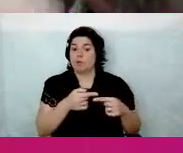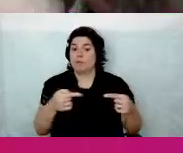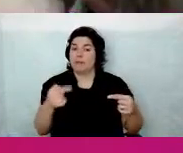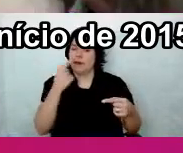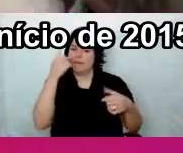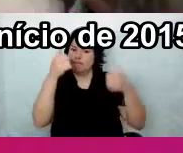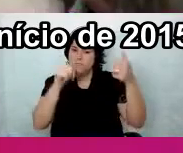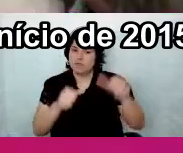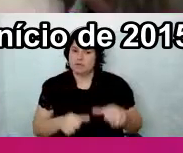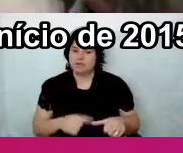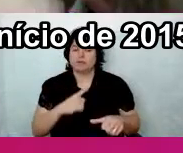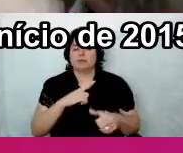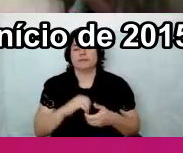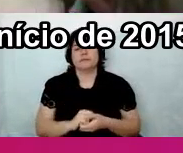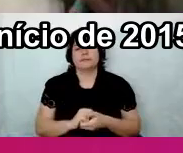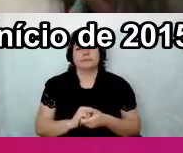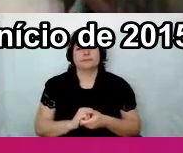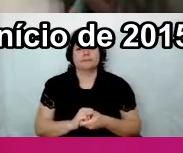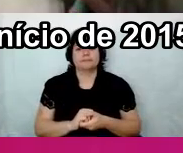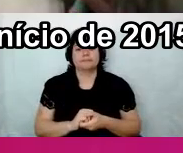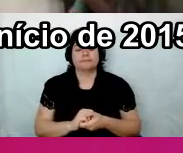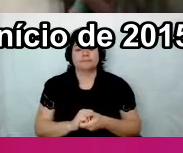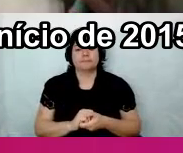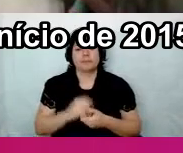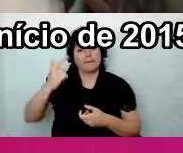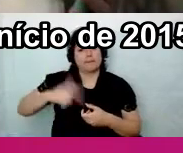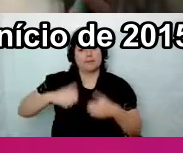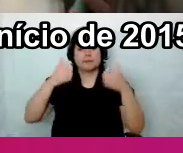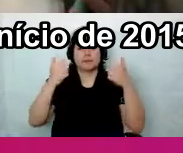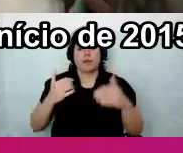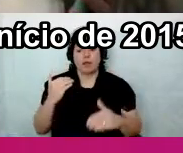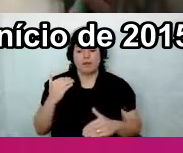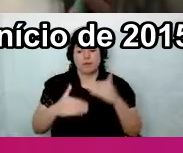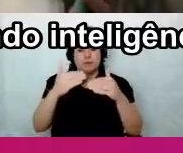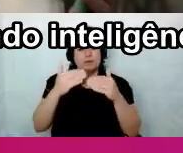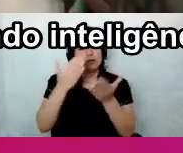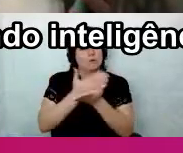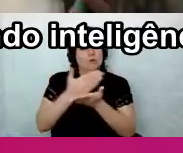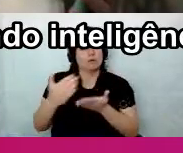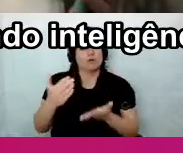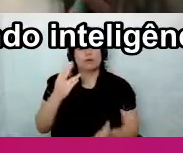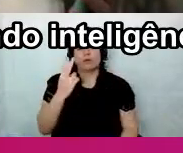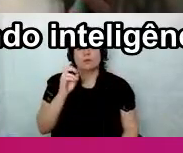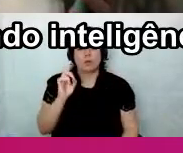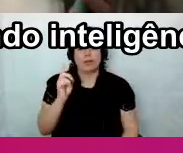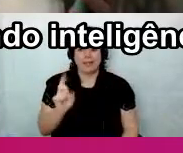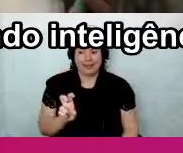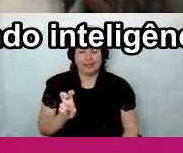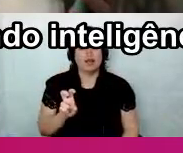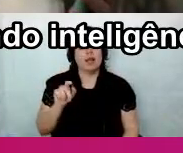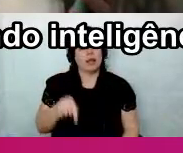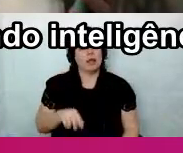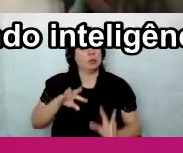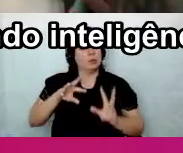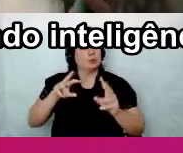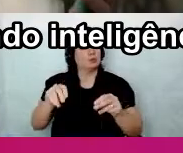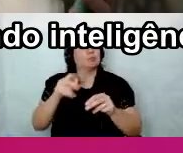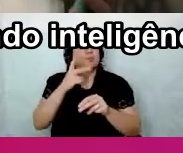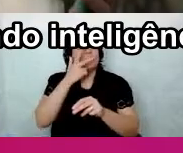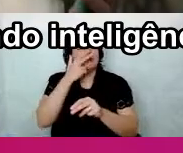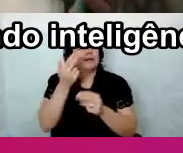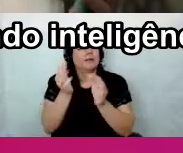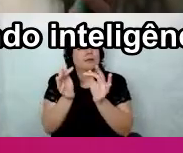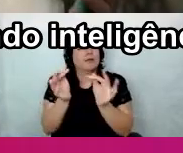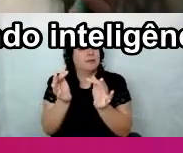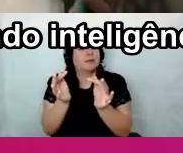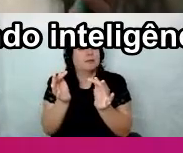Bom, falando aqui sobre a evolução, né, foi no início de 2015, onde tudo era mato e ninguém